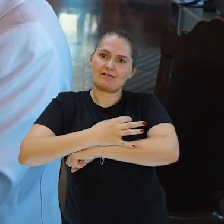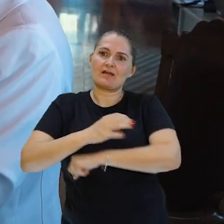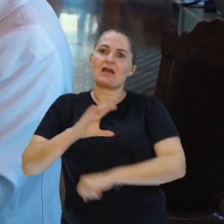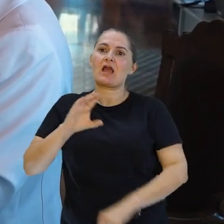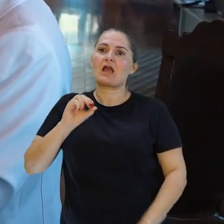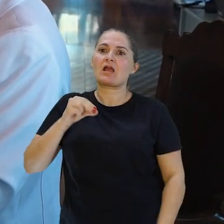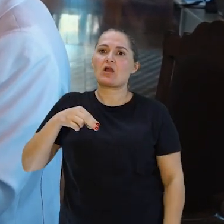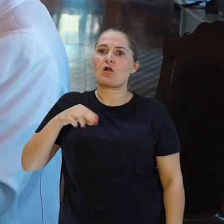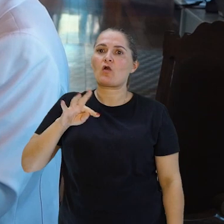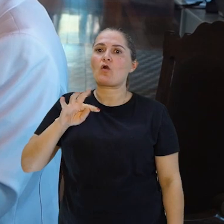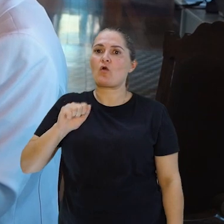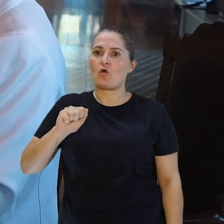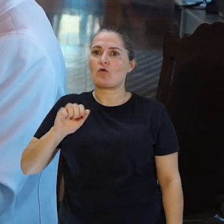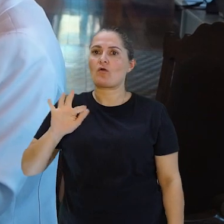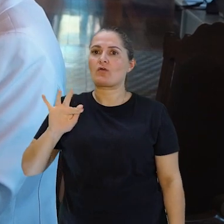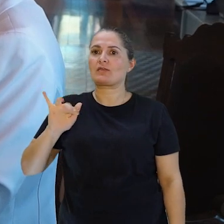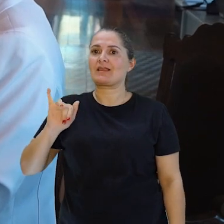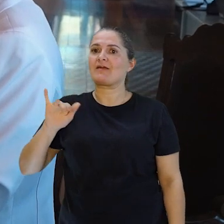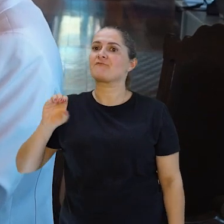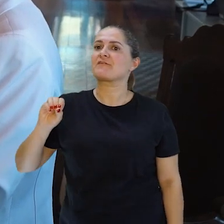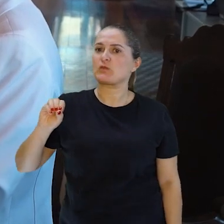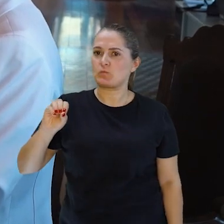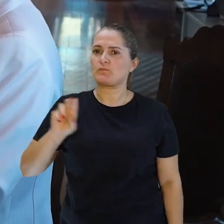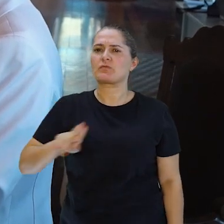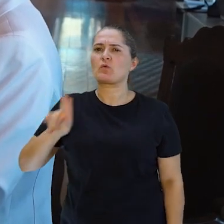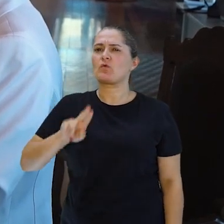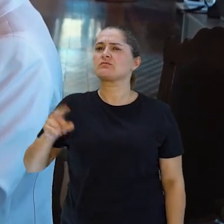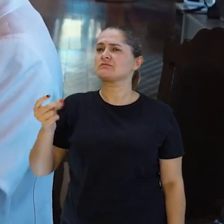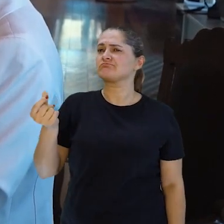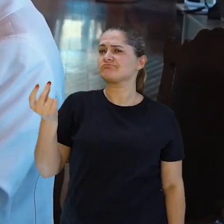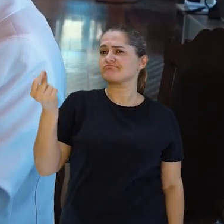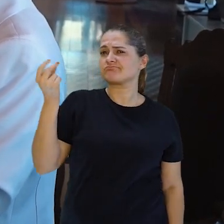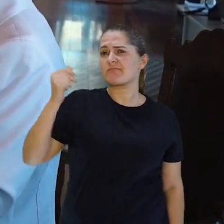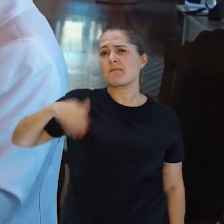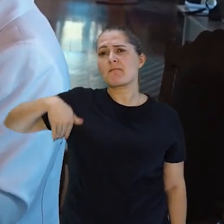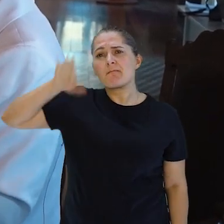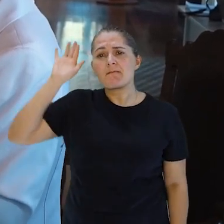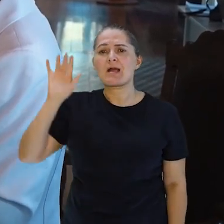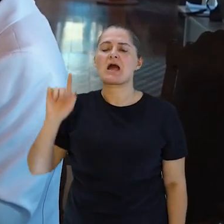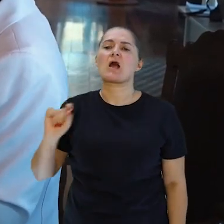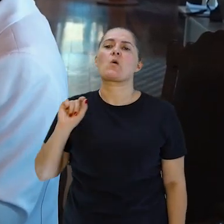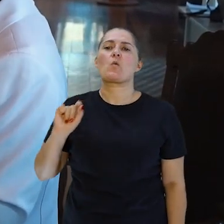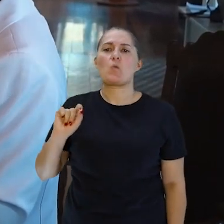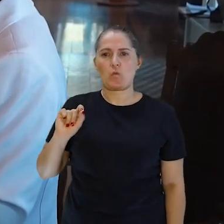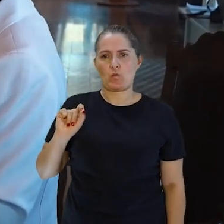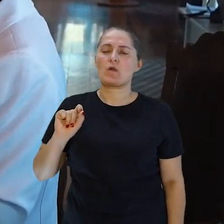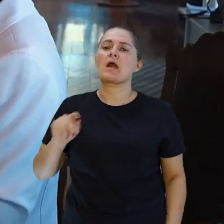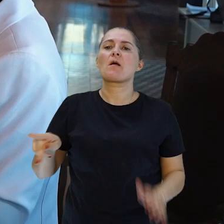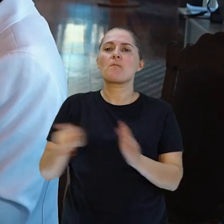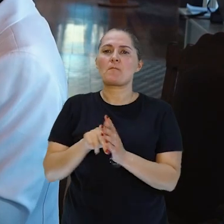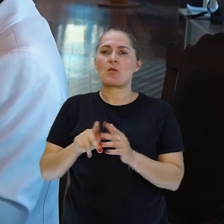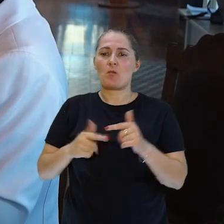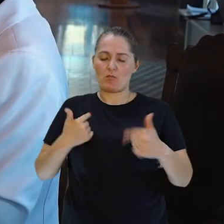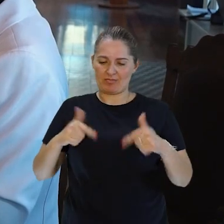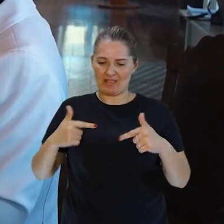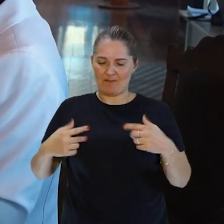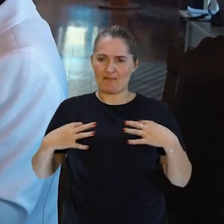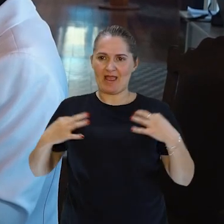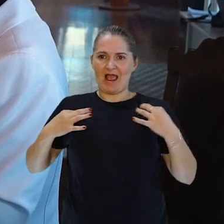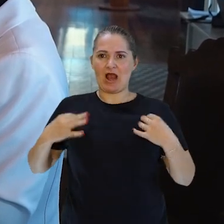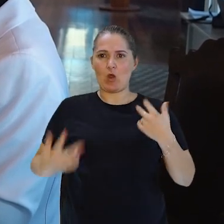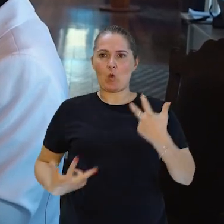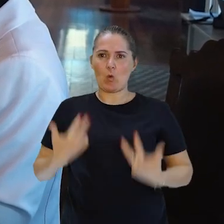chama conta-fio. Que isso aqui os antigos usavam muito na